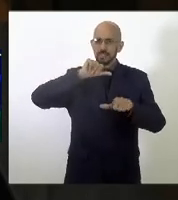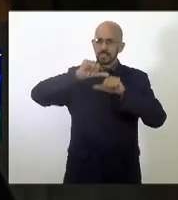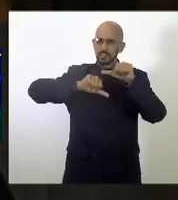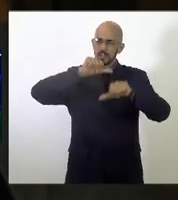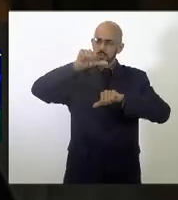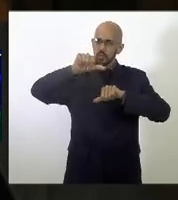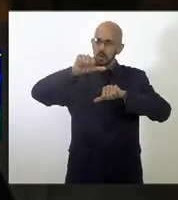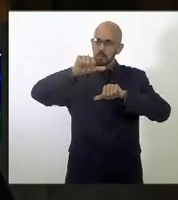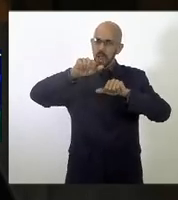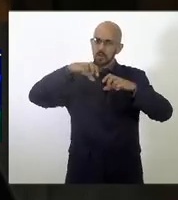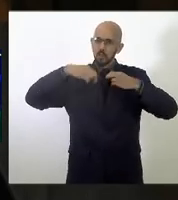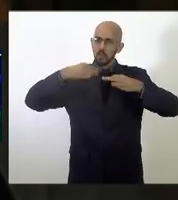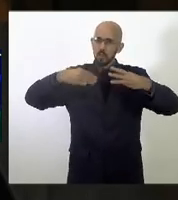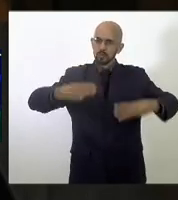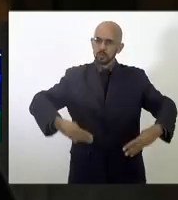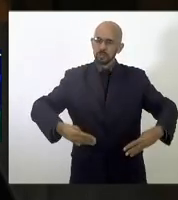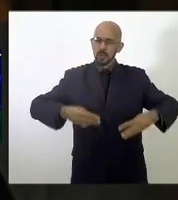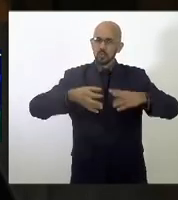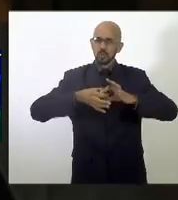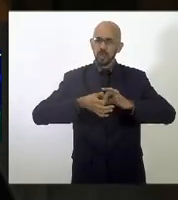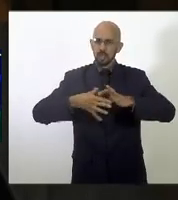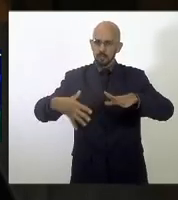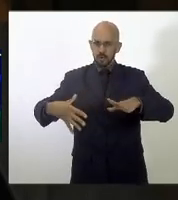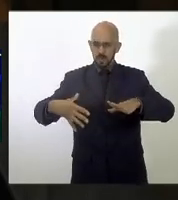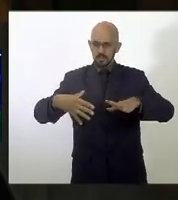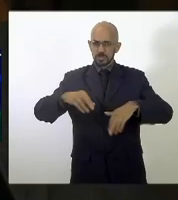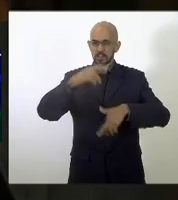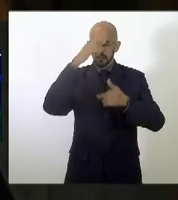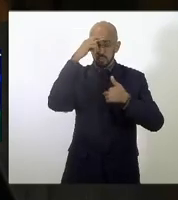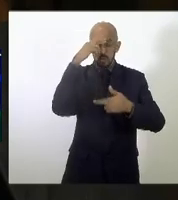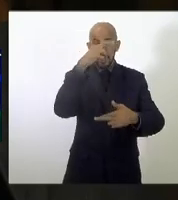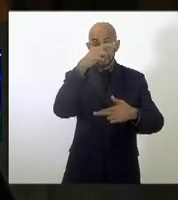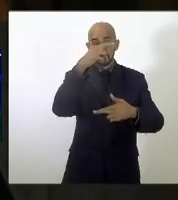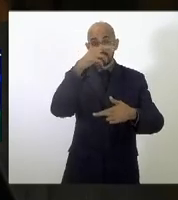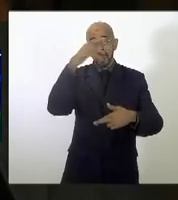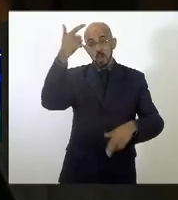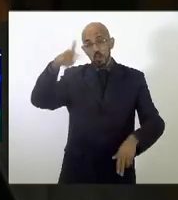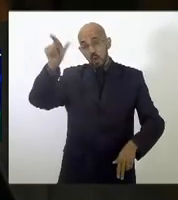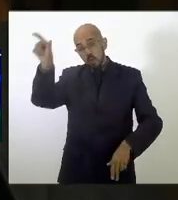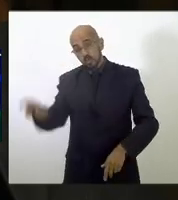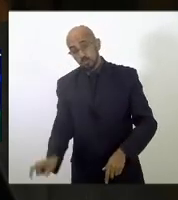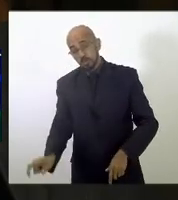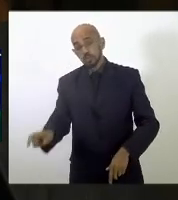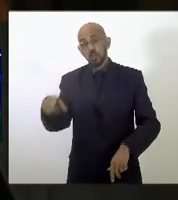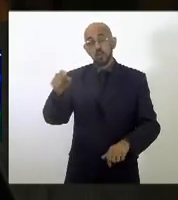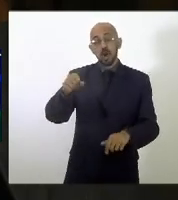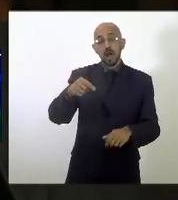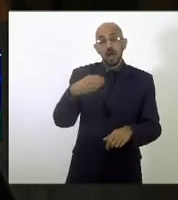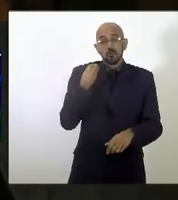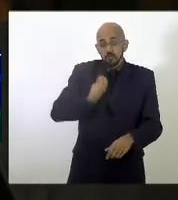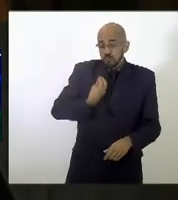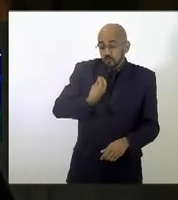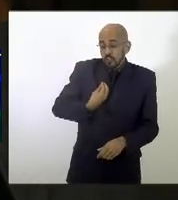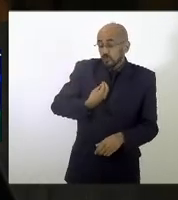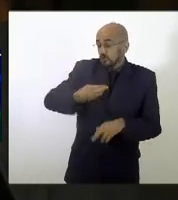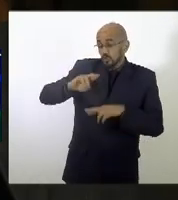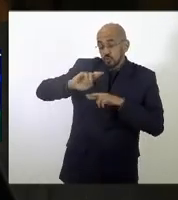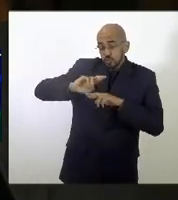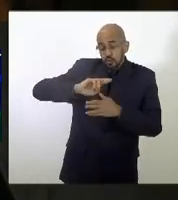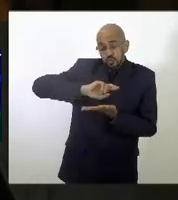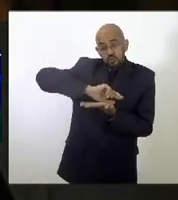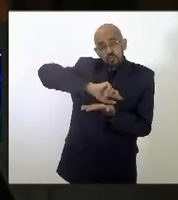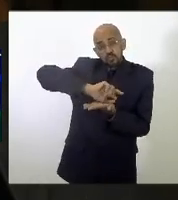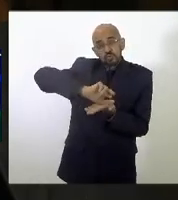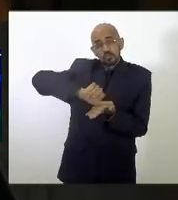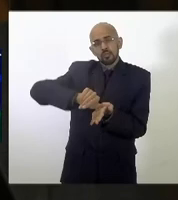da Democracia, né, no Museu do Respeito ao Próximo, no Museu de Conviver com o Diferente, né, que possa